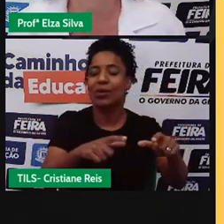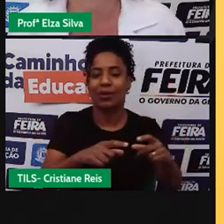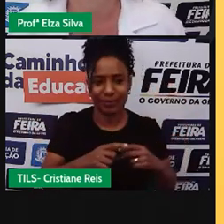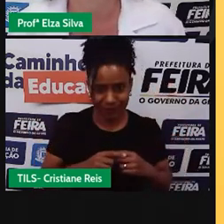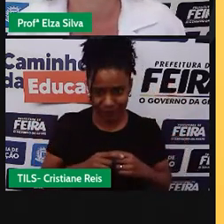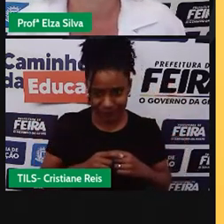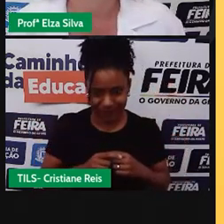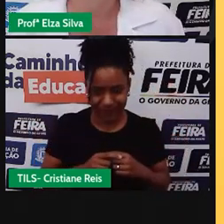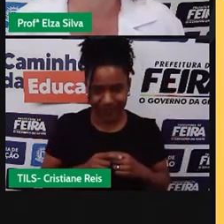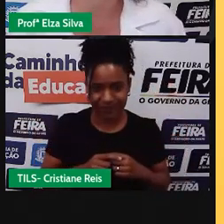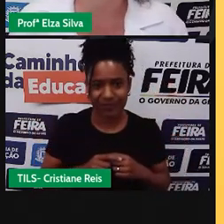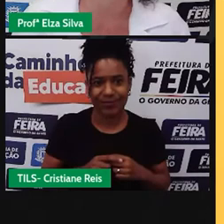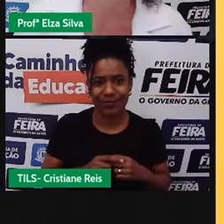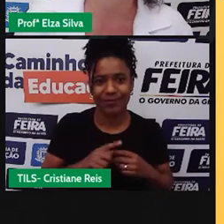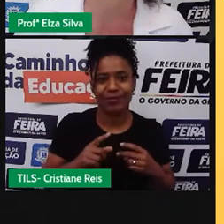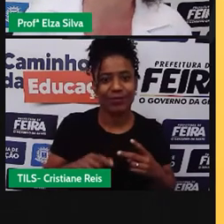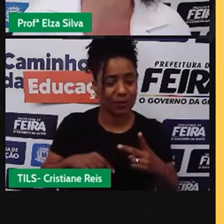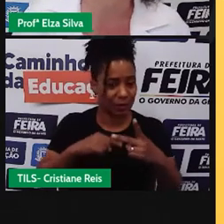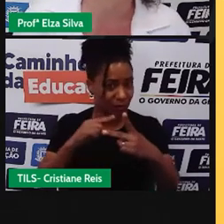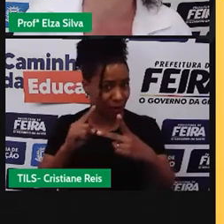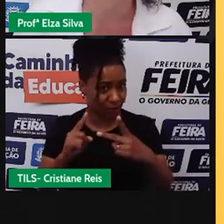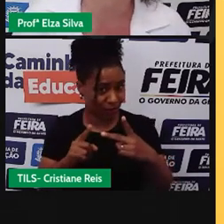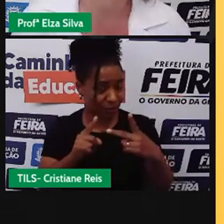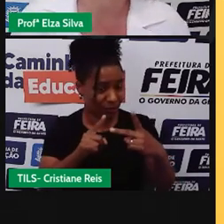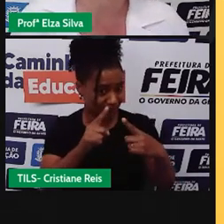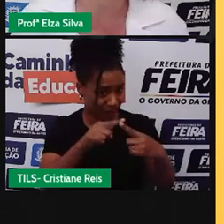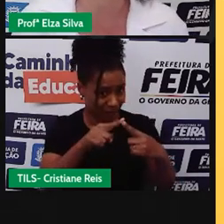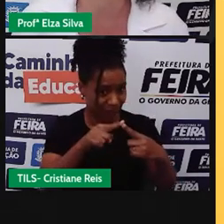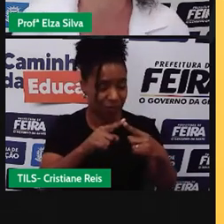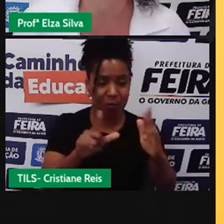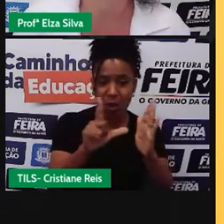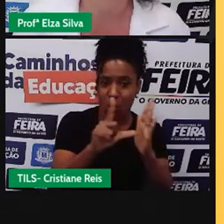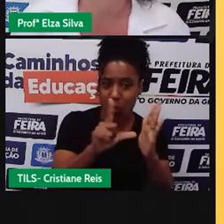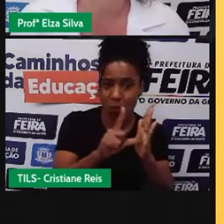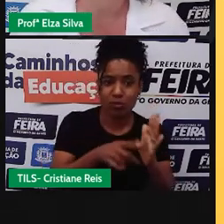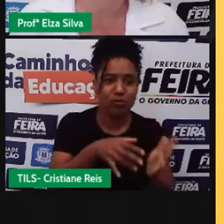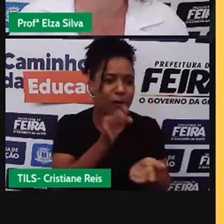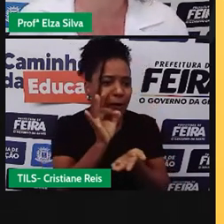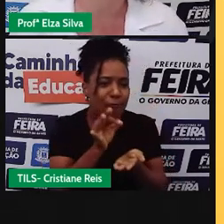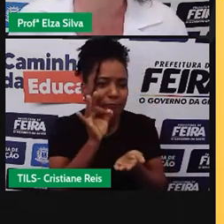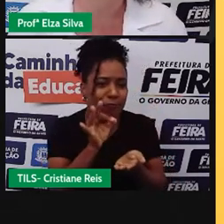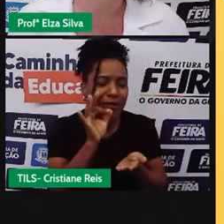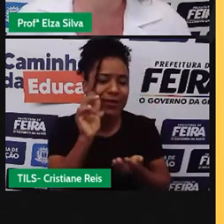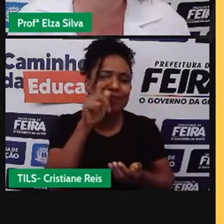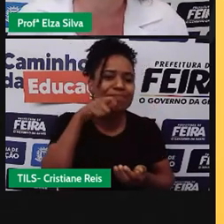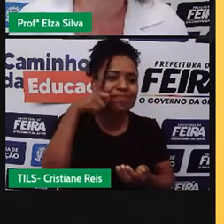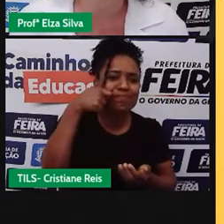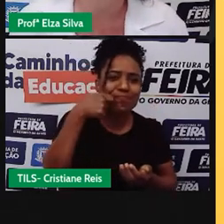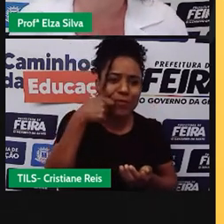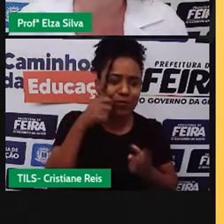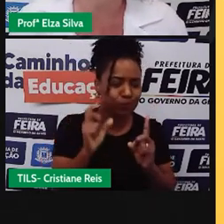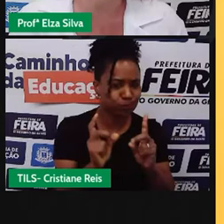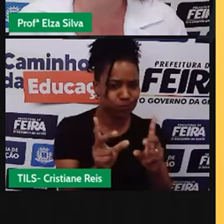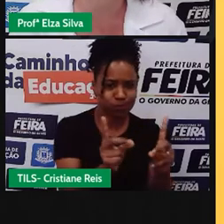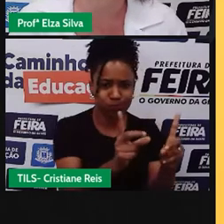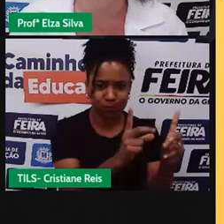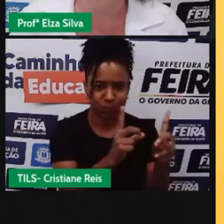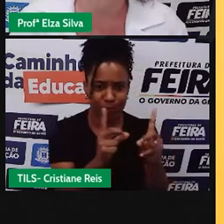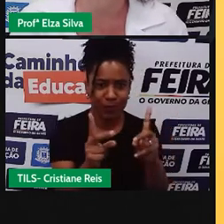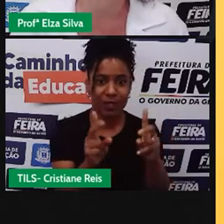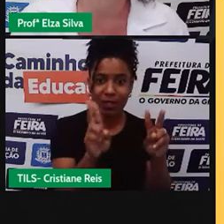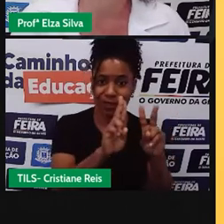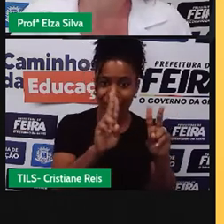Cafe Store. É uma loja de café e padaria, cujo o nome da loja é